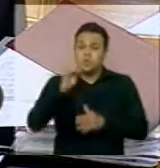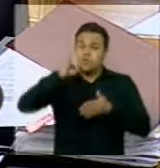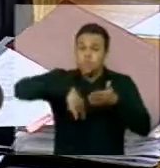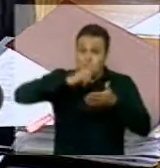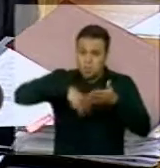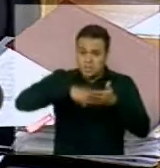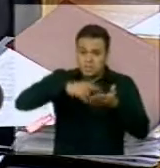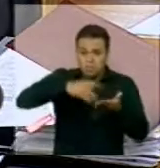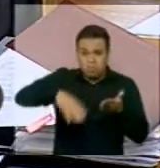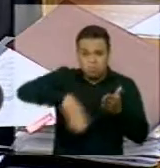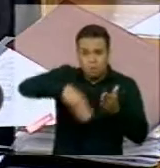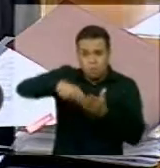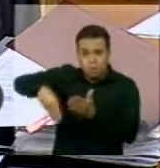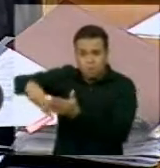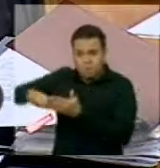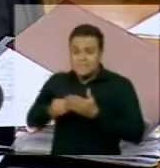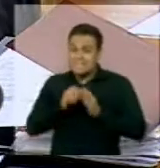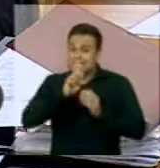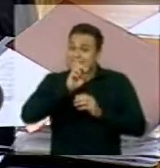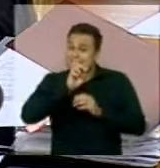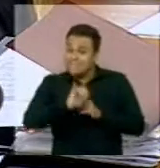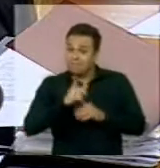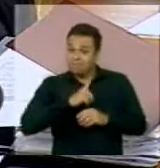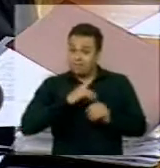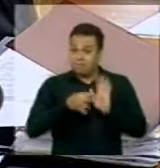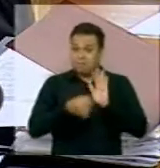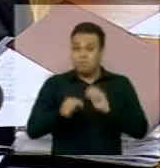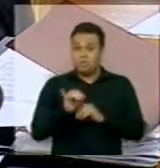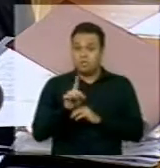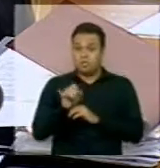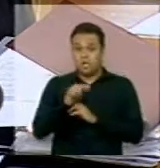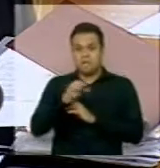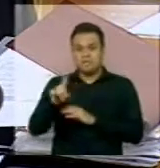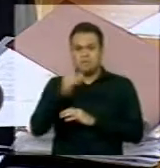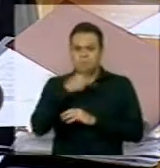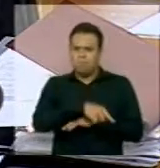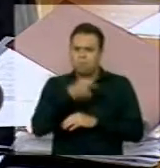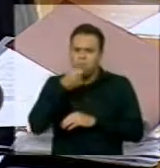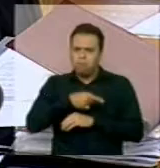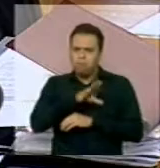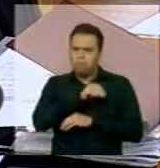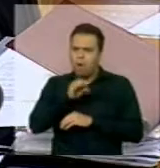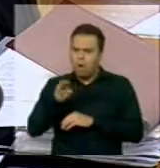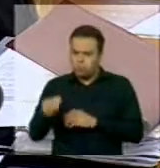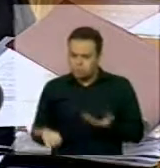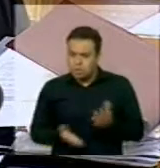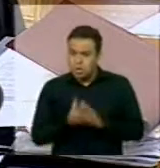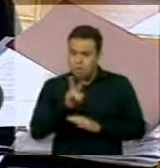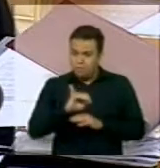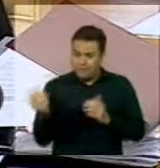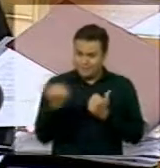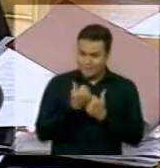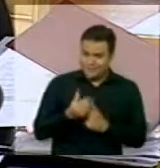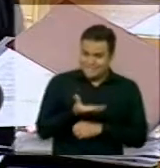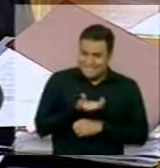juntada, salvo se houver alguma indicação de falsidade, porque senão nós vamos substituir seis